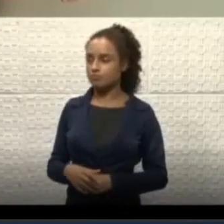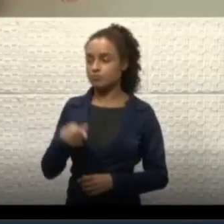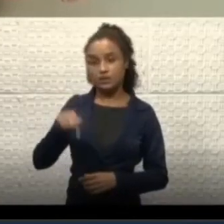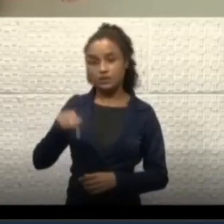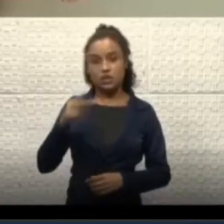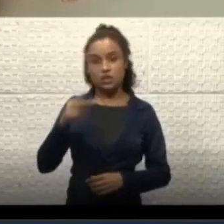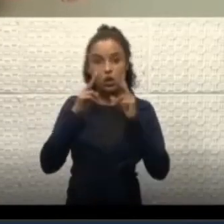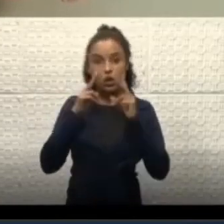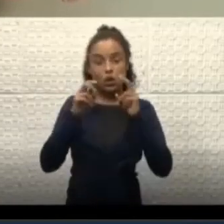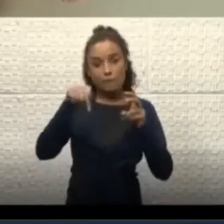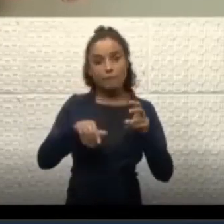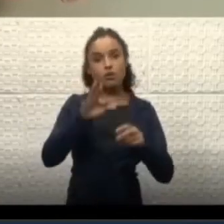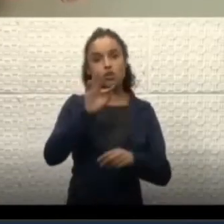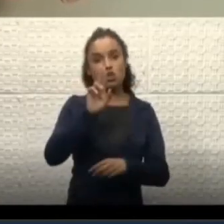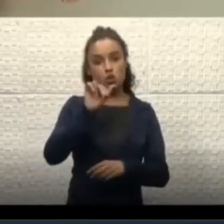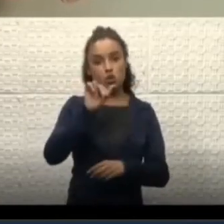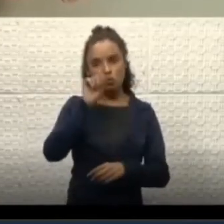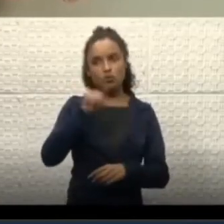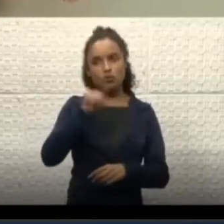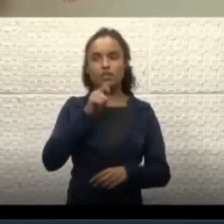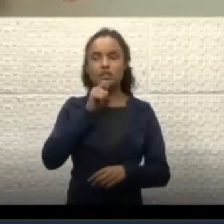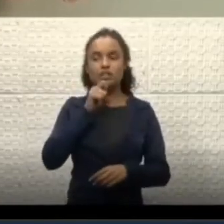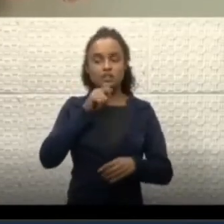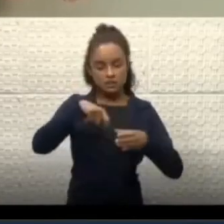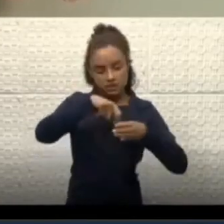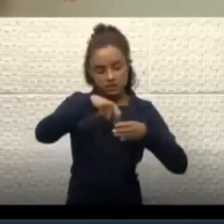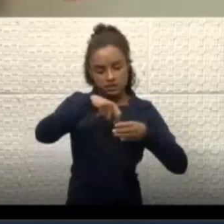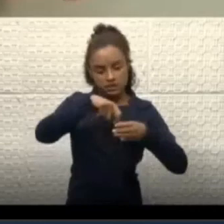Então percebam que no fundo ainda há cristais, eu vou